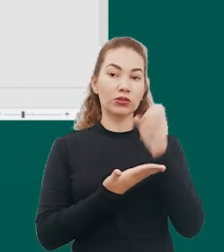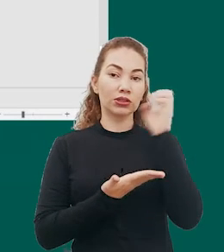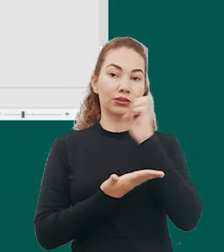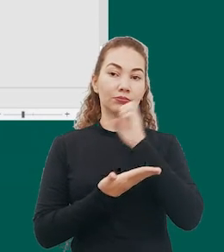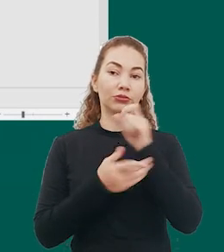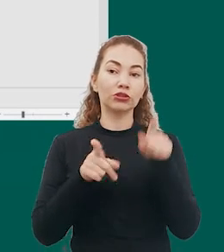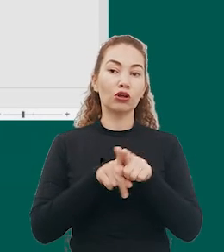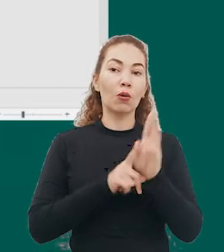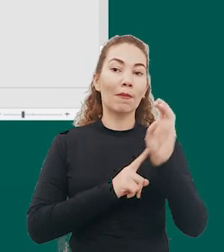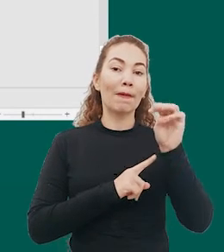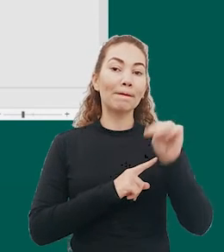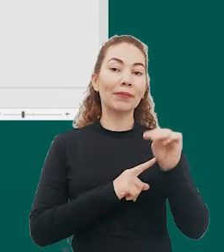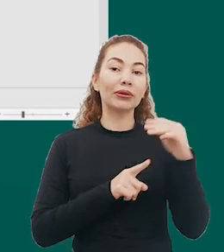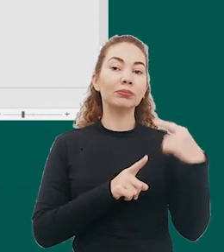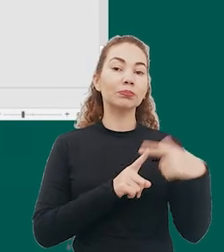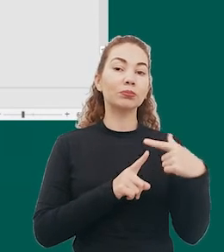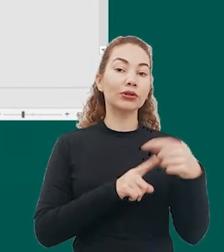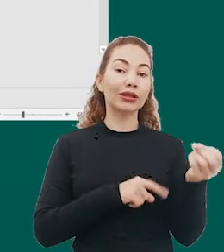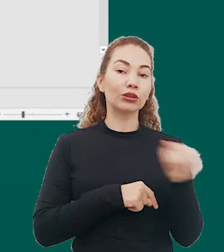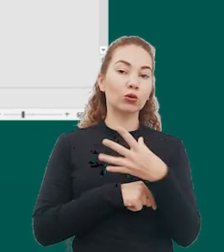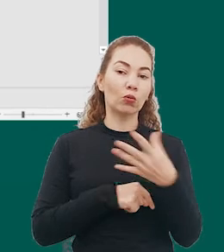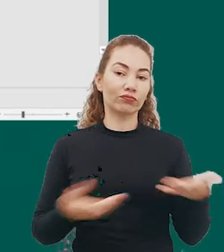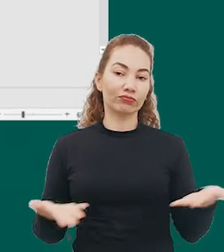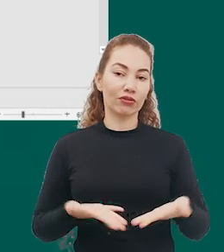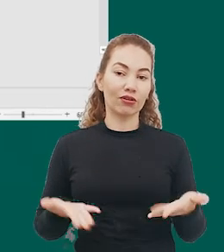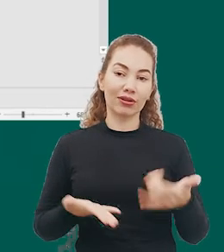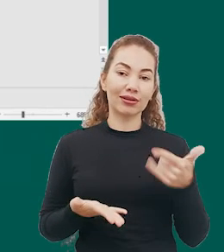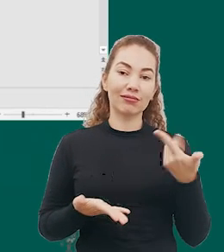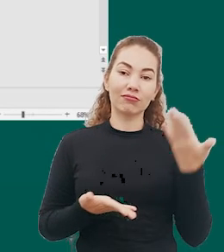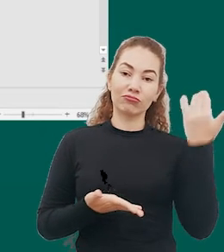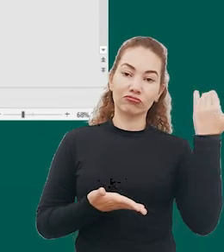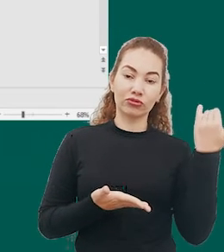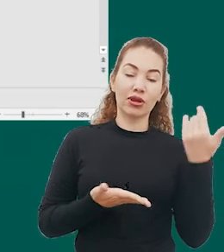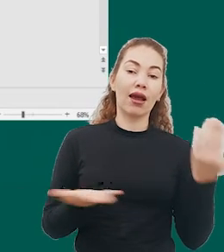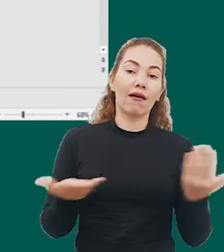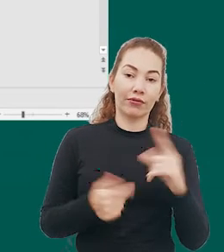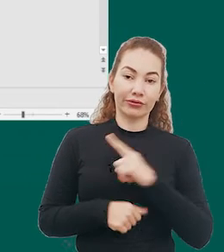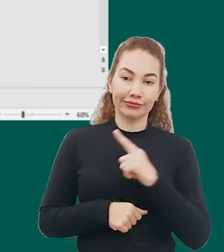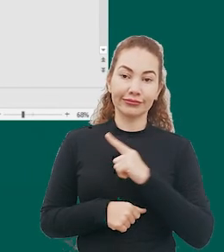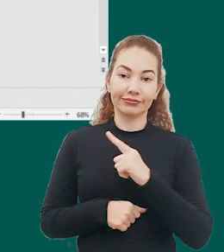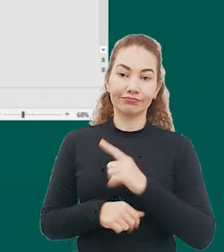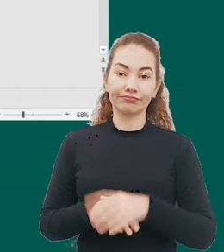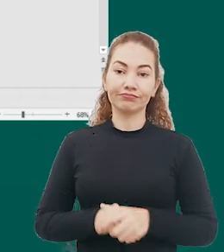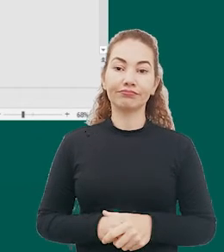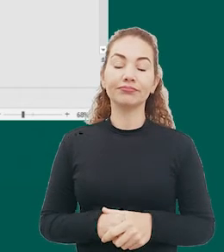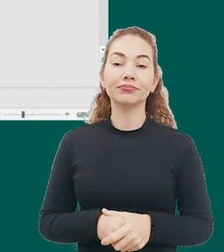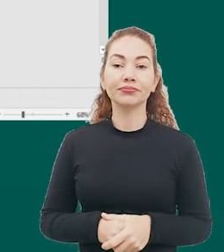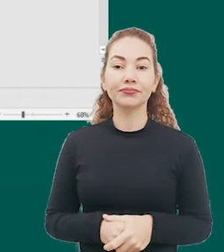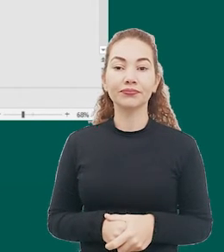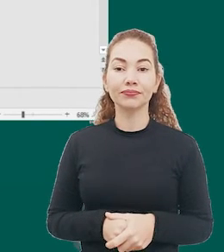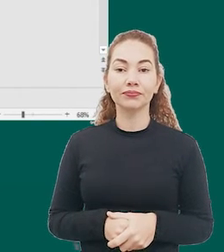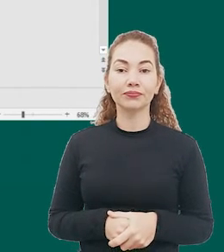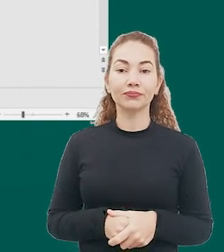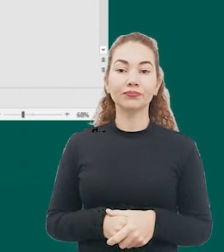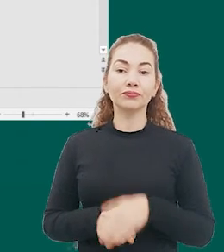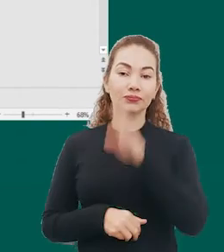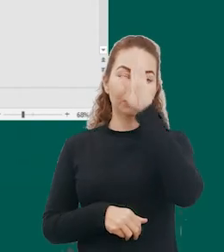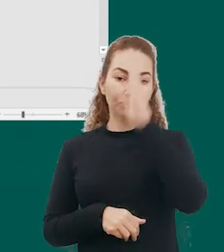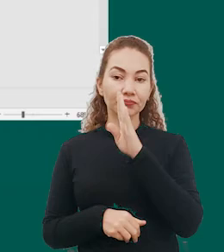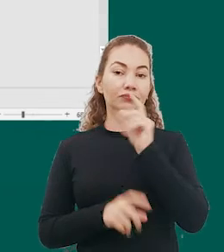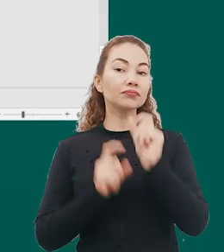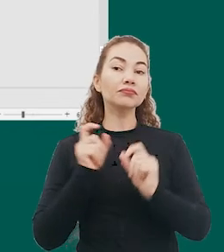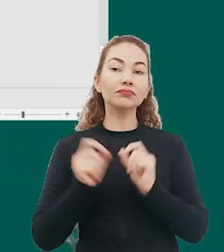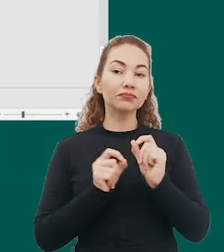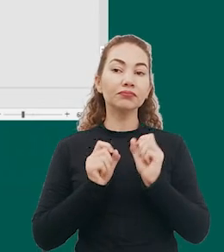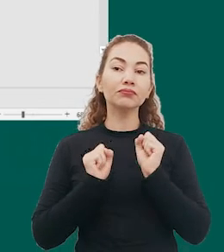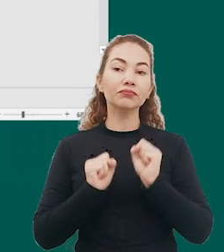bem, né? Porque são novidades que nós não tínhamos e agora nós passamos a ter. Os isentos